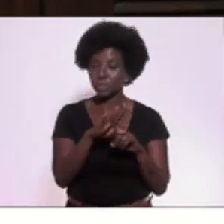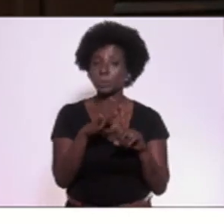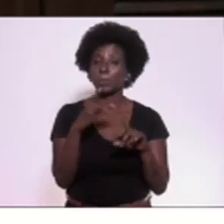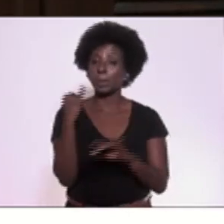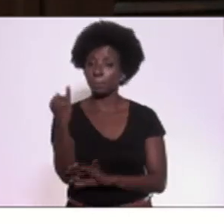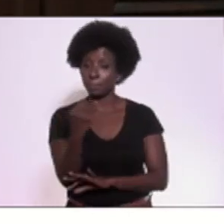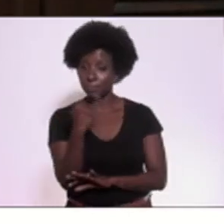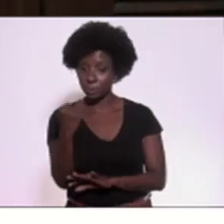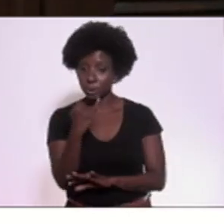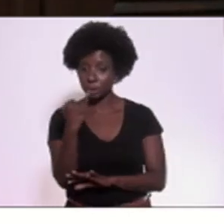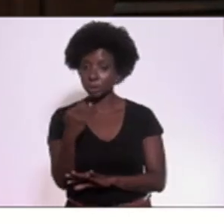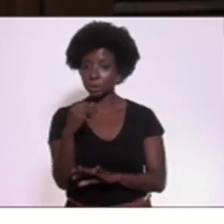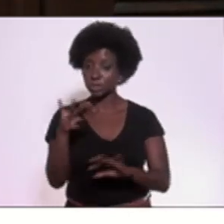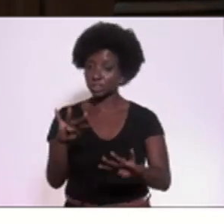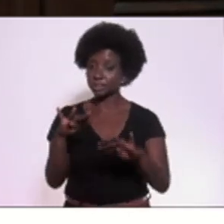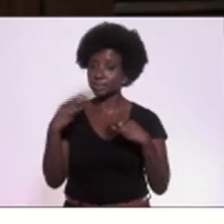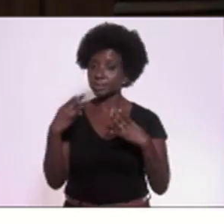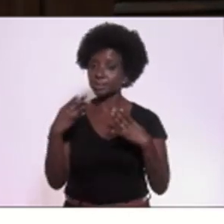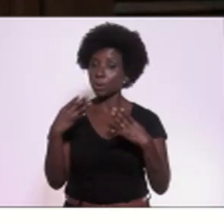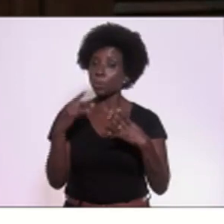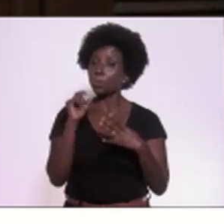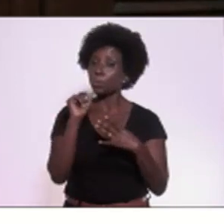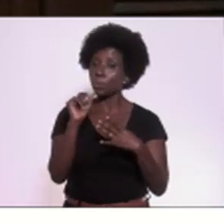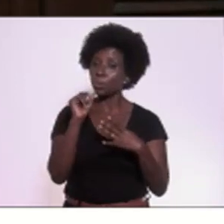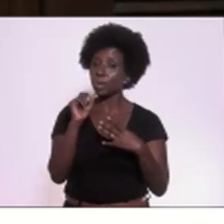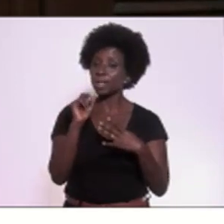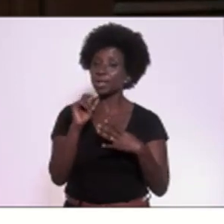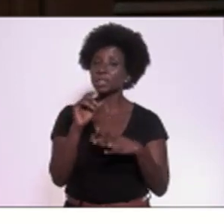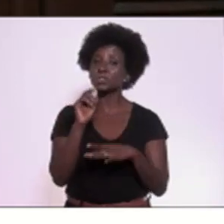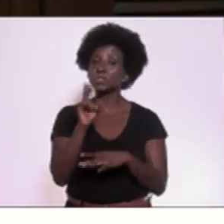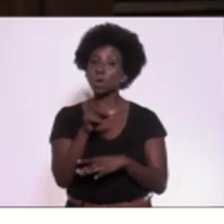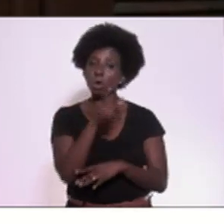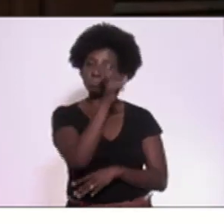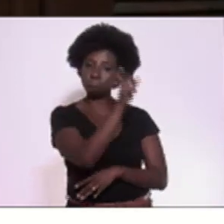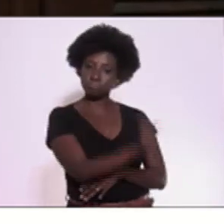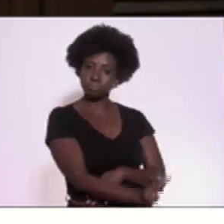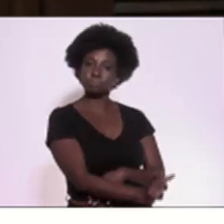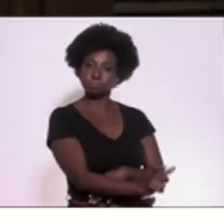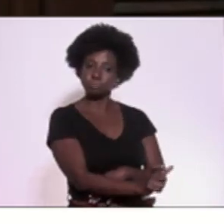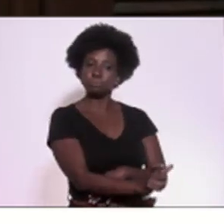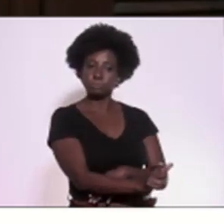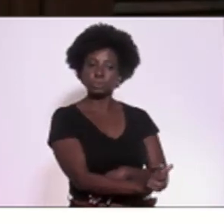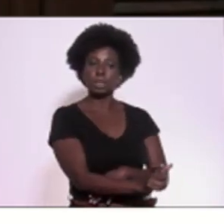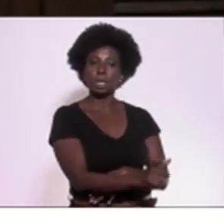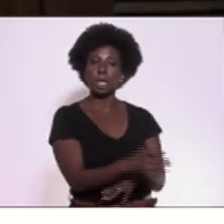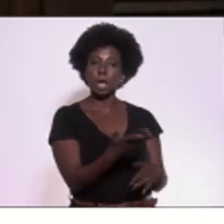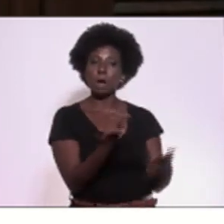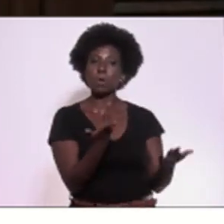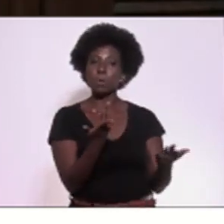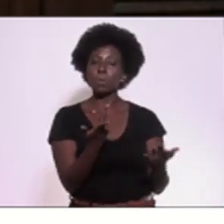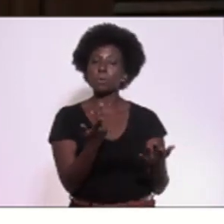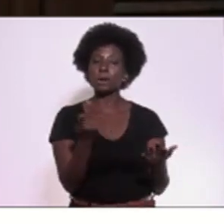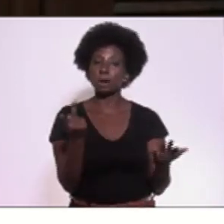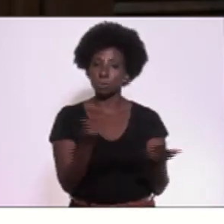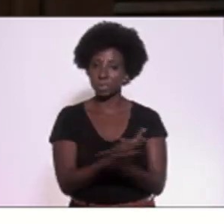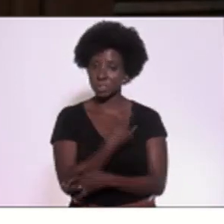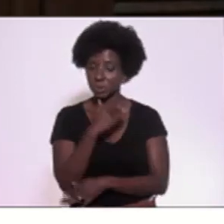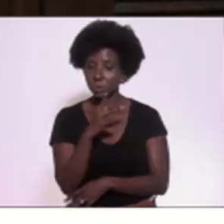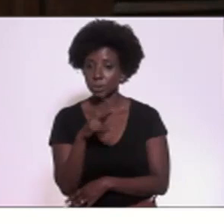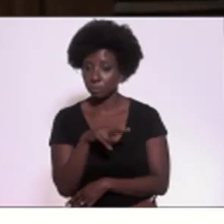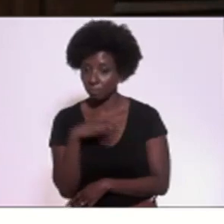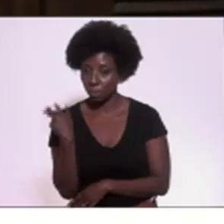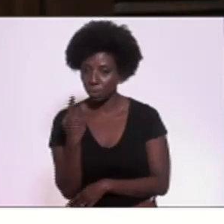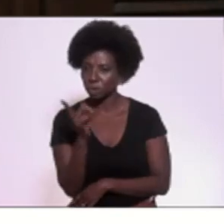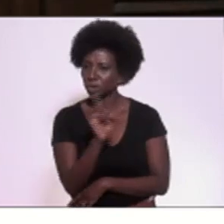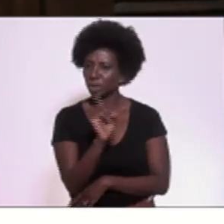atenção, não só para a execução intelectual desses crimes bárbaros, mas de que essa execução